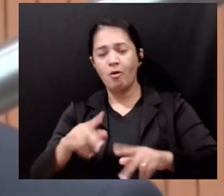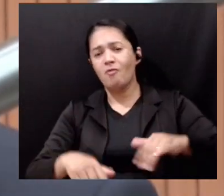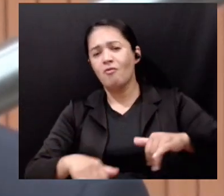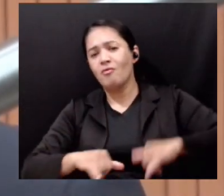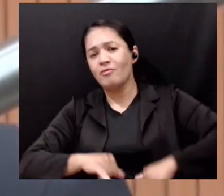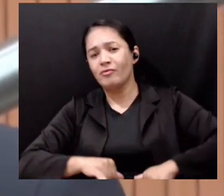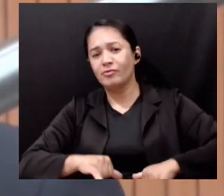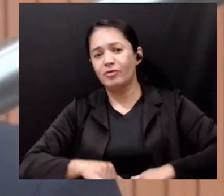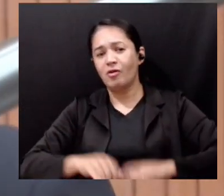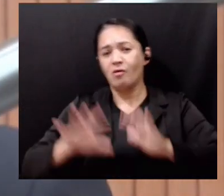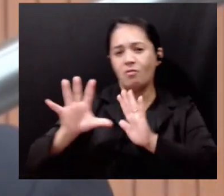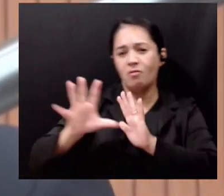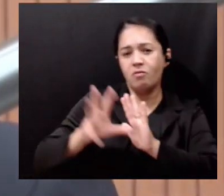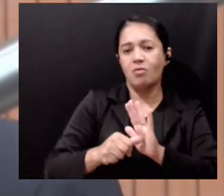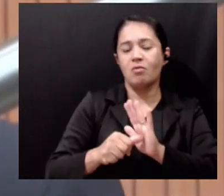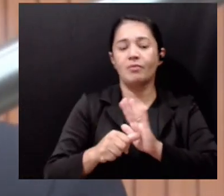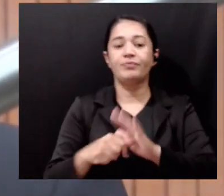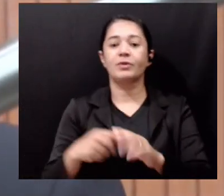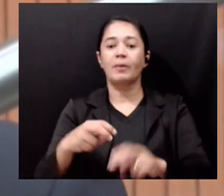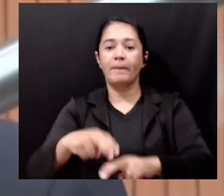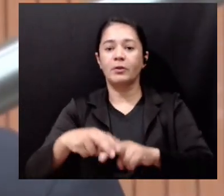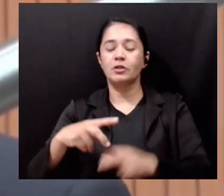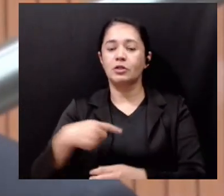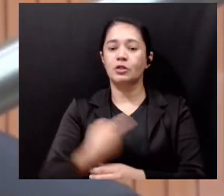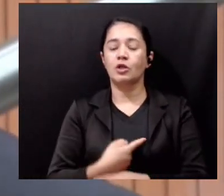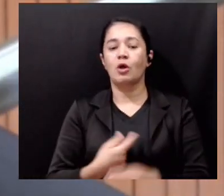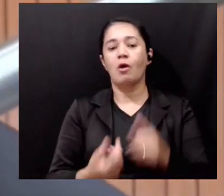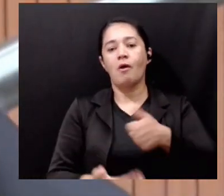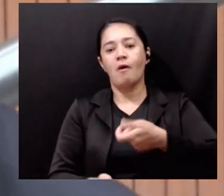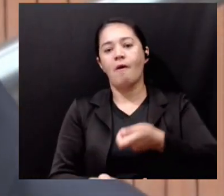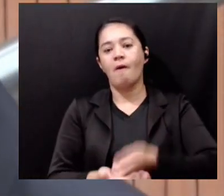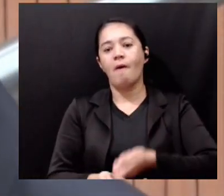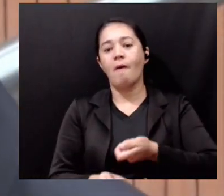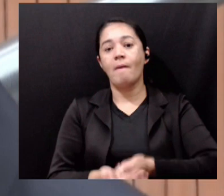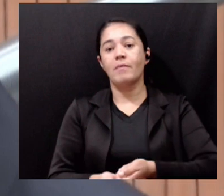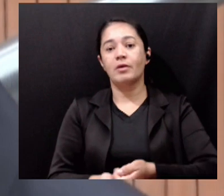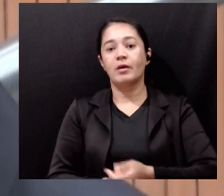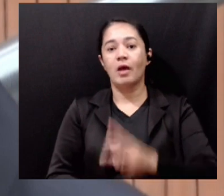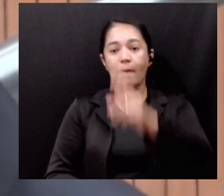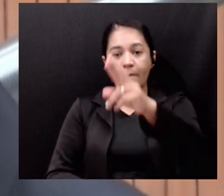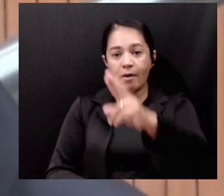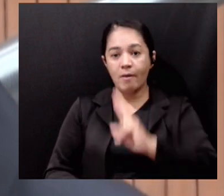Então, por isso que a gente vai cobrar, estamos cobrando uma resposta imediata da concessionária.